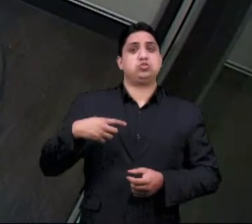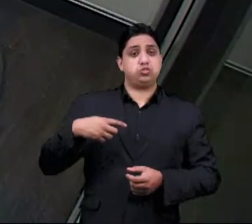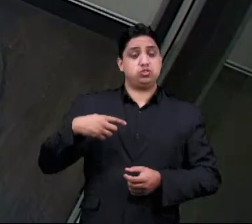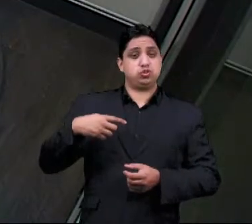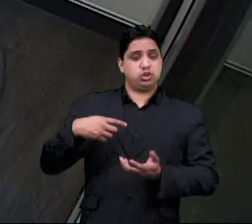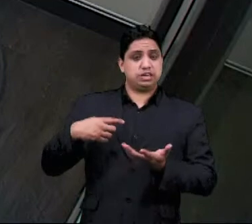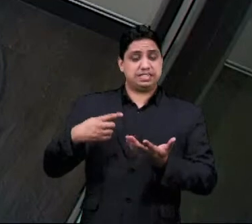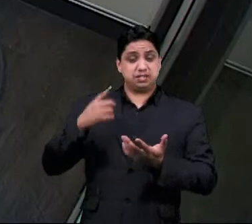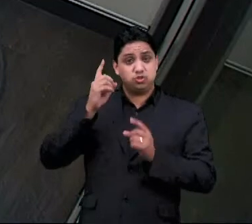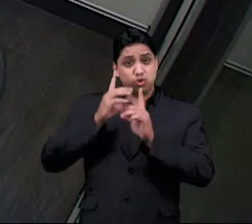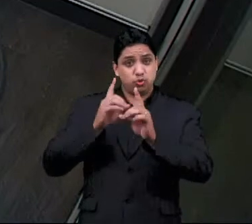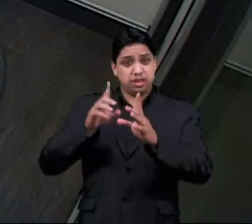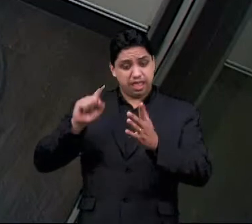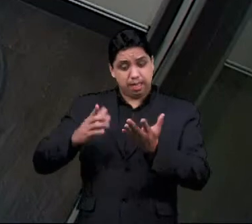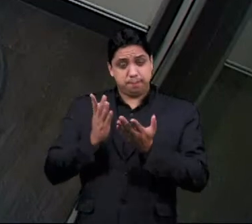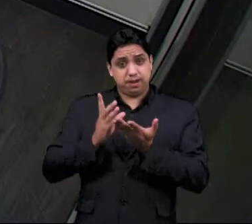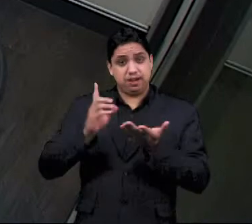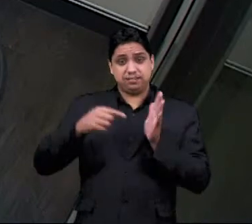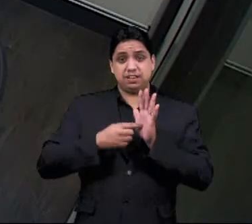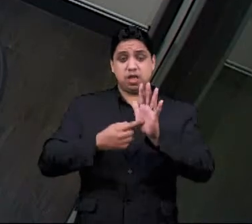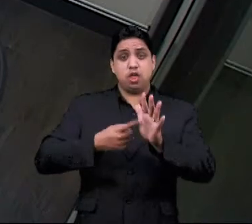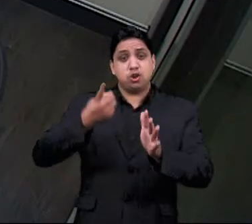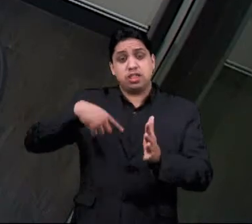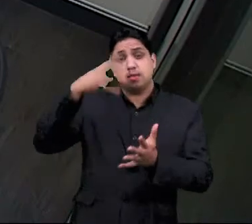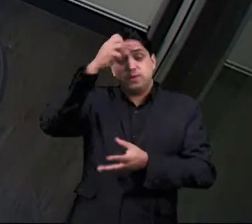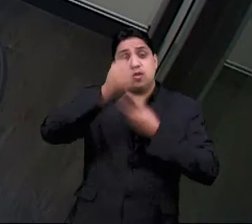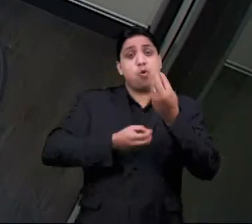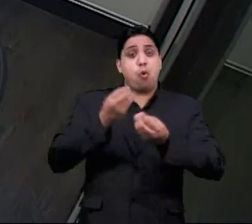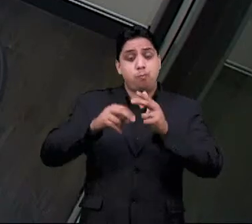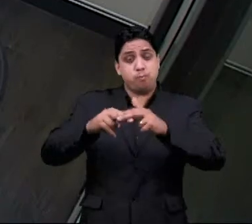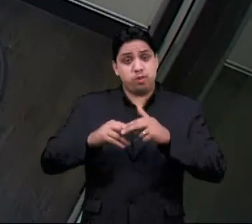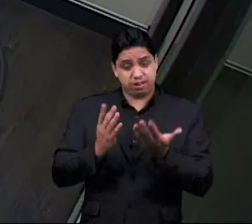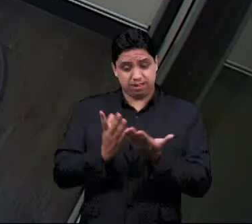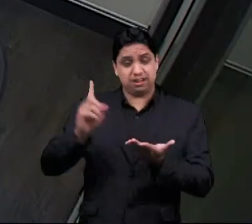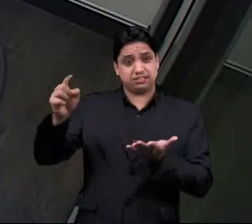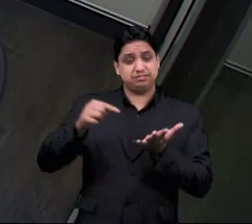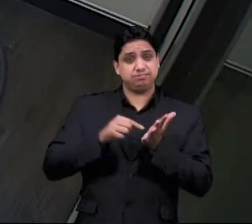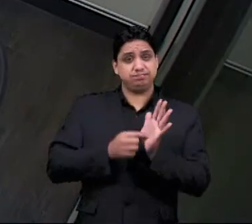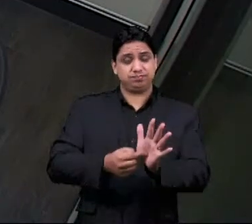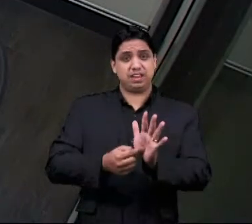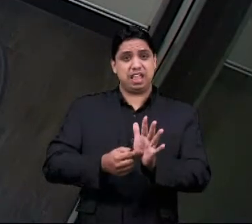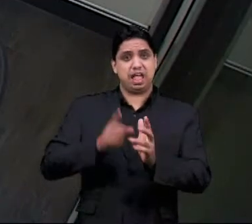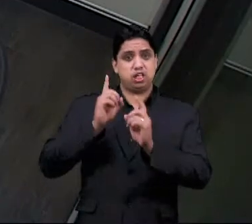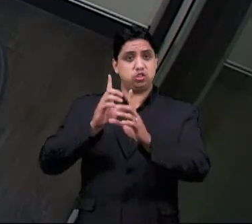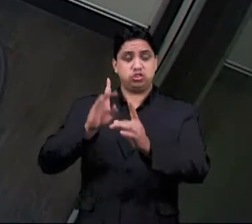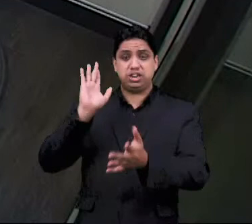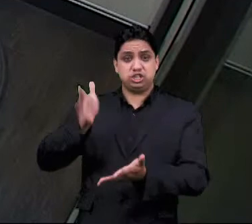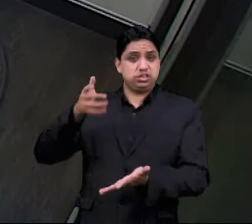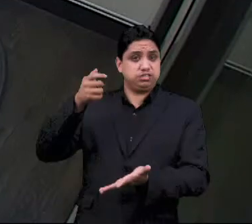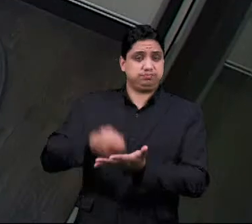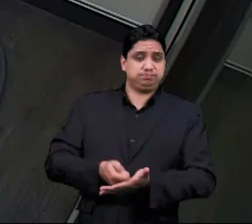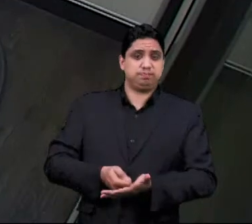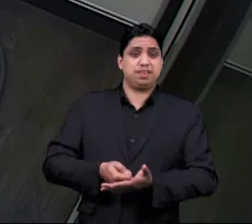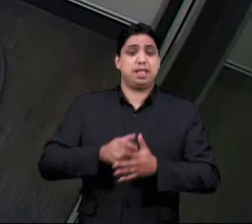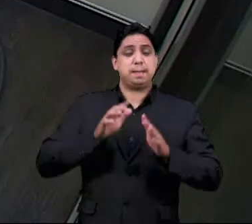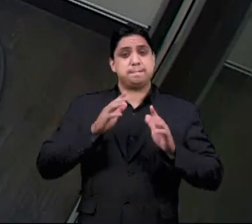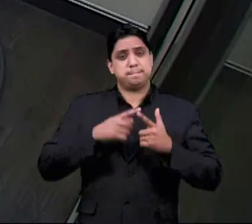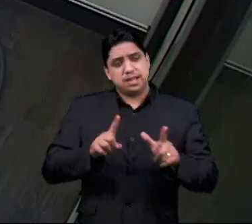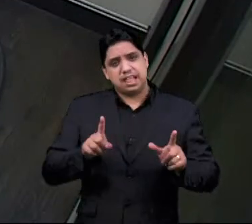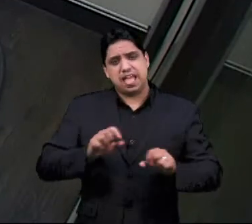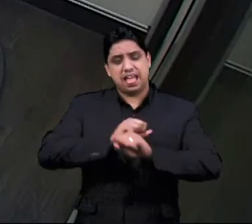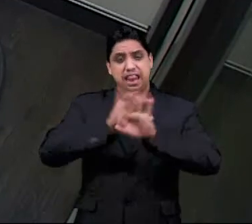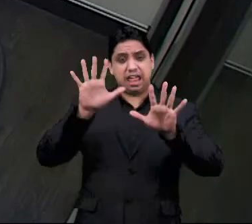fonte de doutrina é a palavra. É o que o Sérgio falou agora há pouco. A doutrina já está estabelecida. Mas é claro que nós